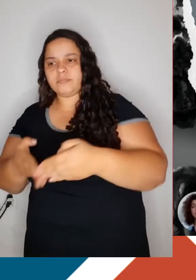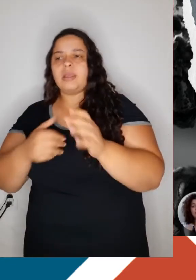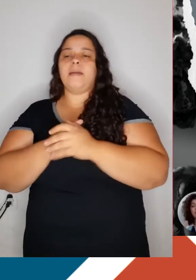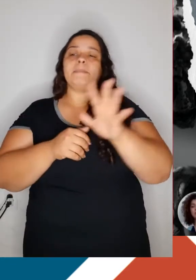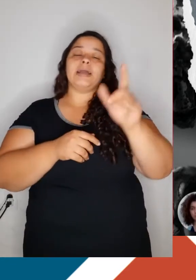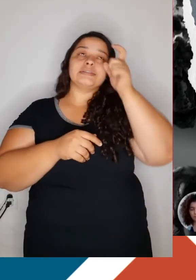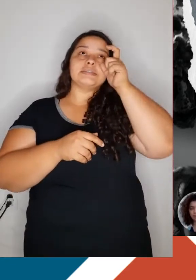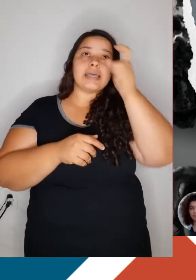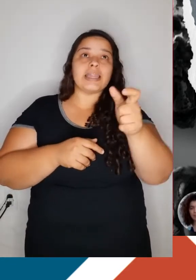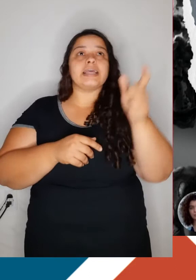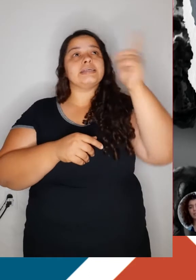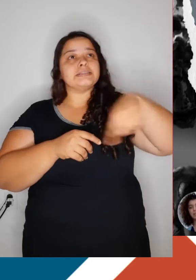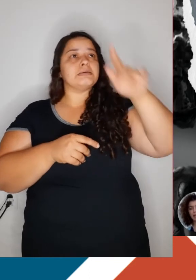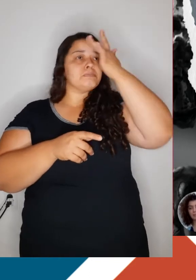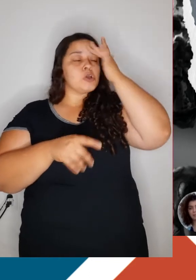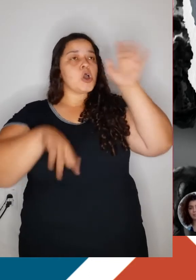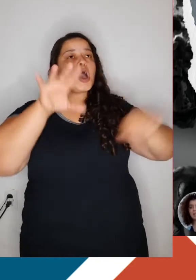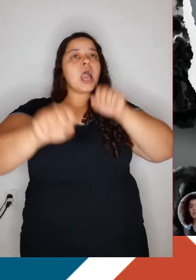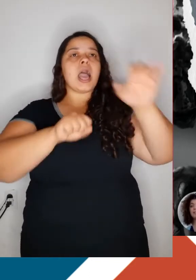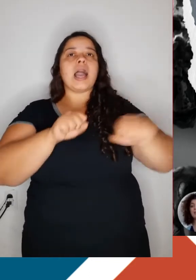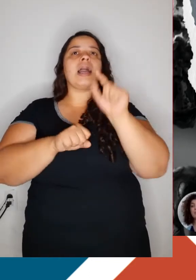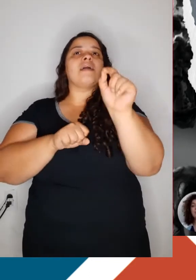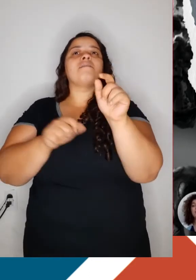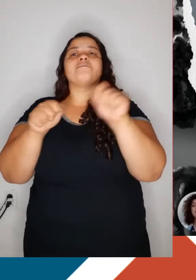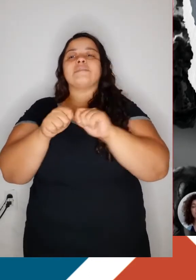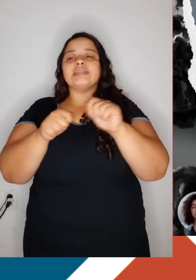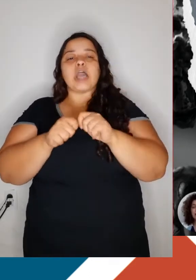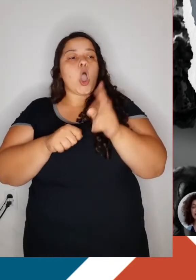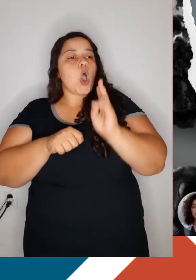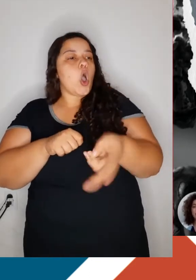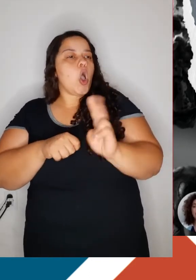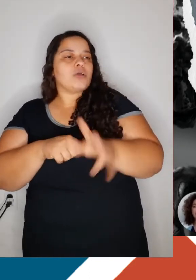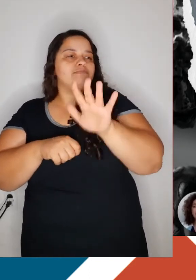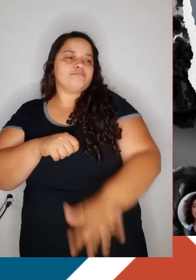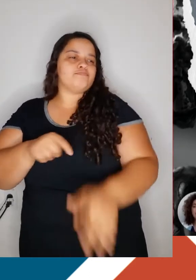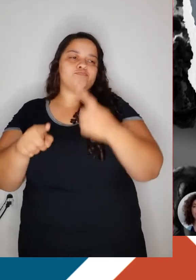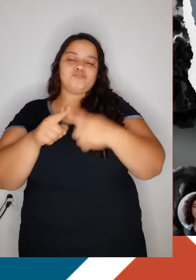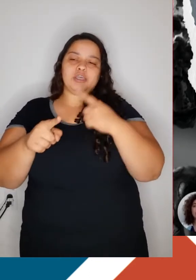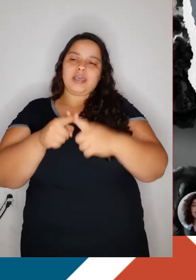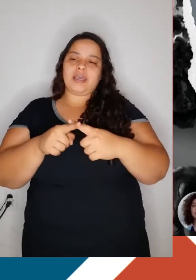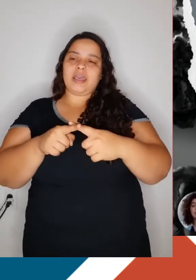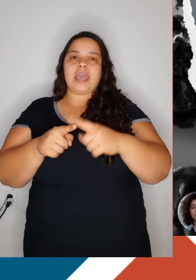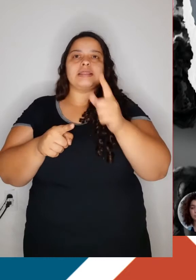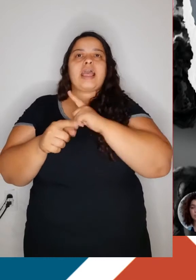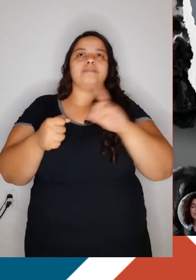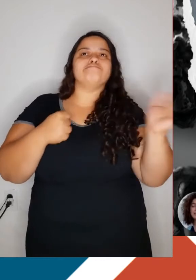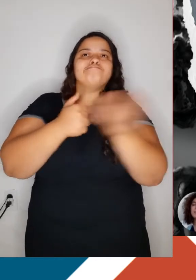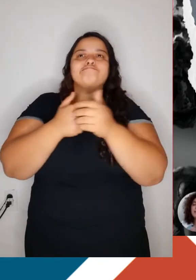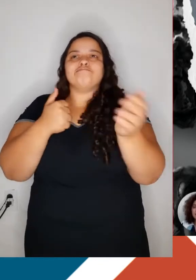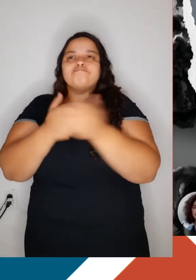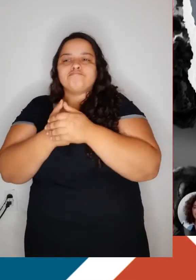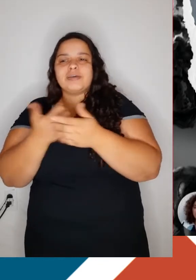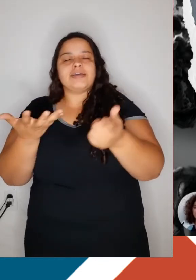interesses dos traficantes de escravizados em África, fizeram com que essa atividade permanecesse em portos clandestinos,